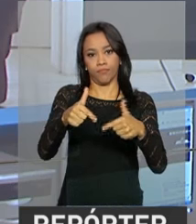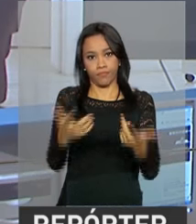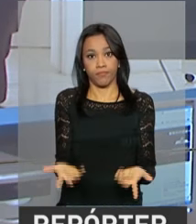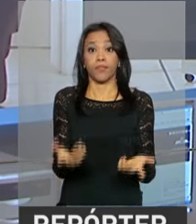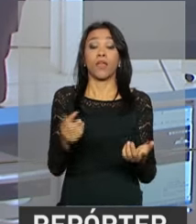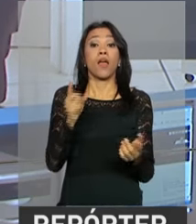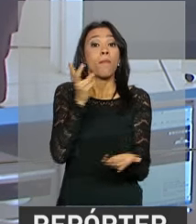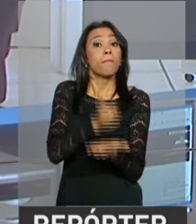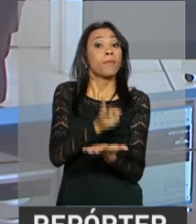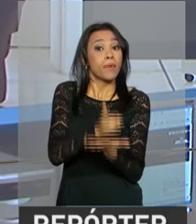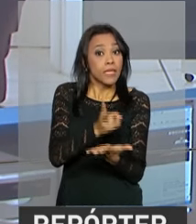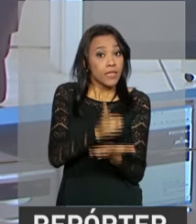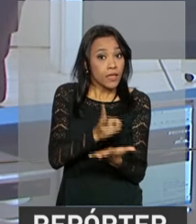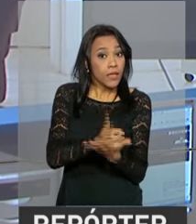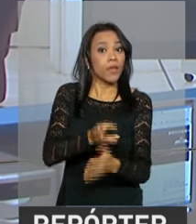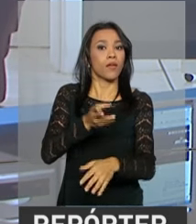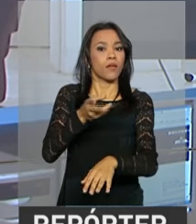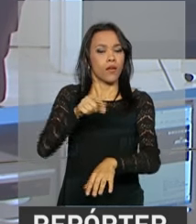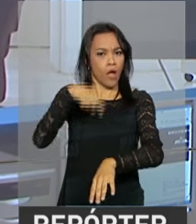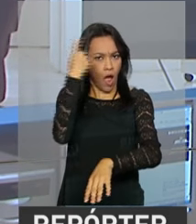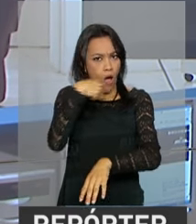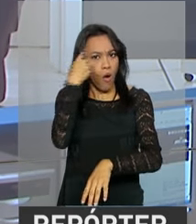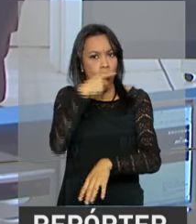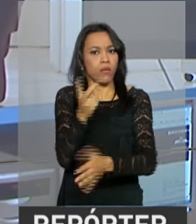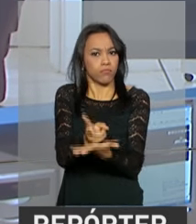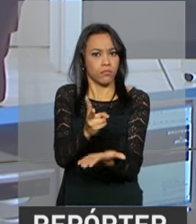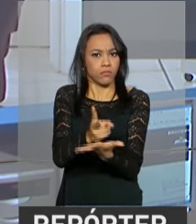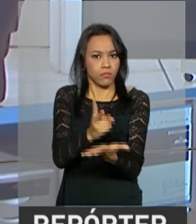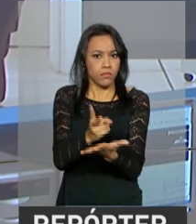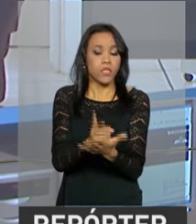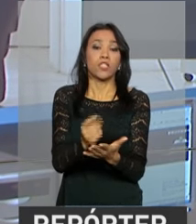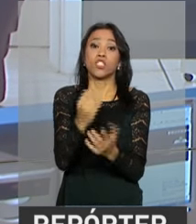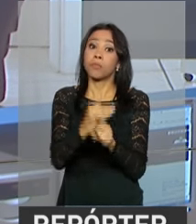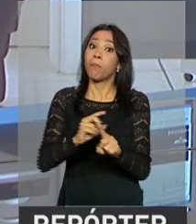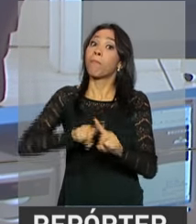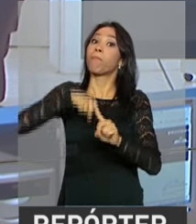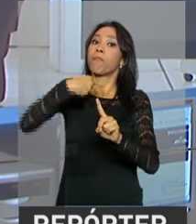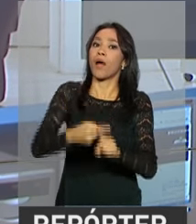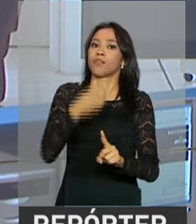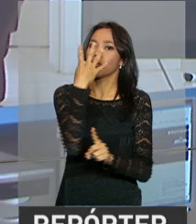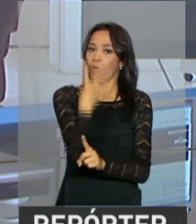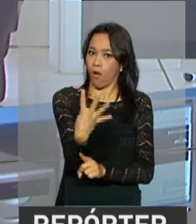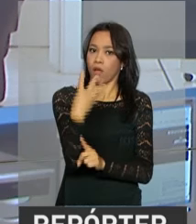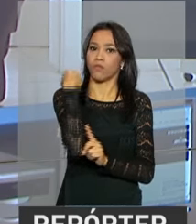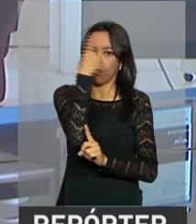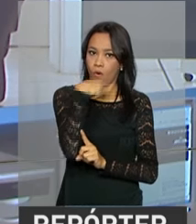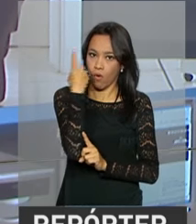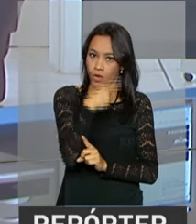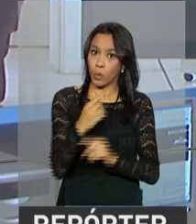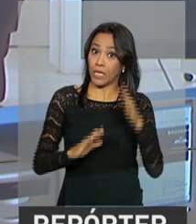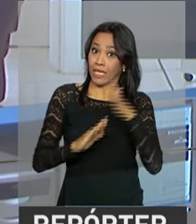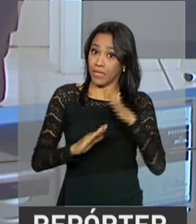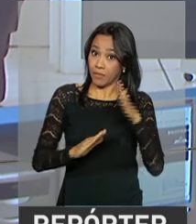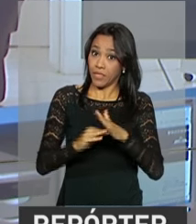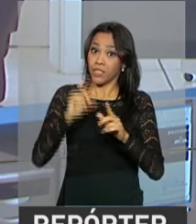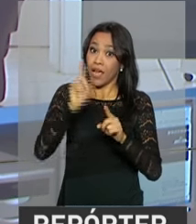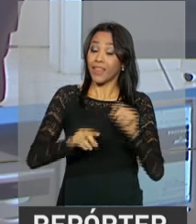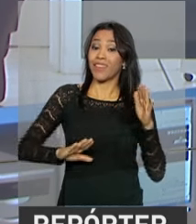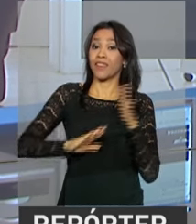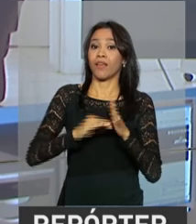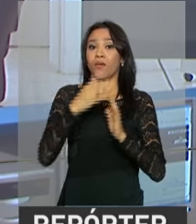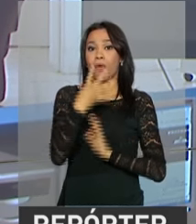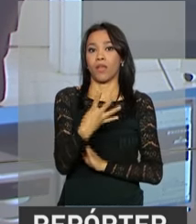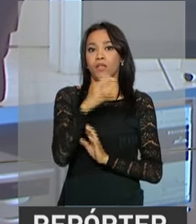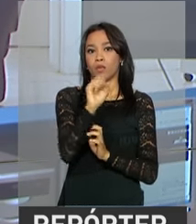é manter a jornada atual com a possibilidade de 4 horas extras o limite semanal será então de até